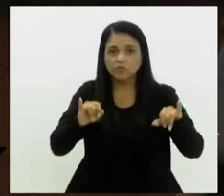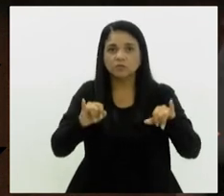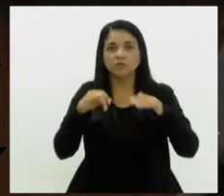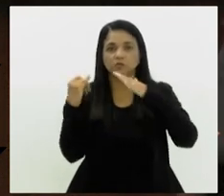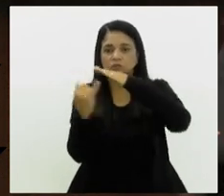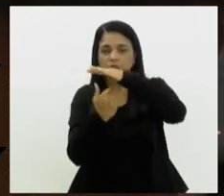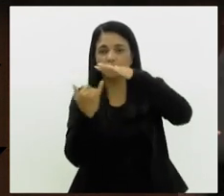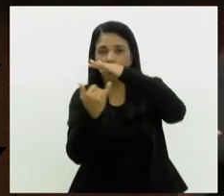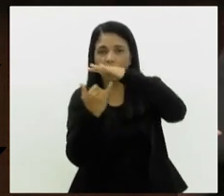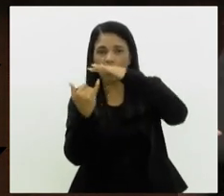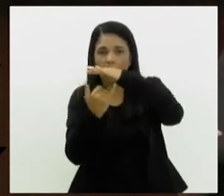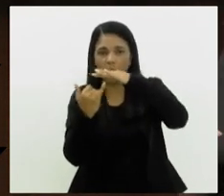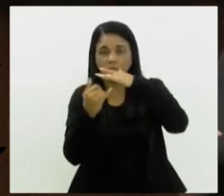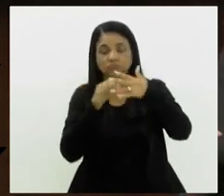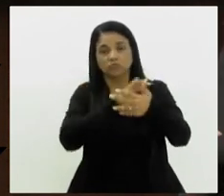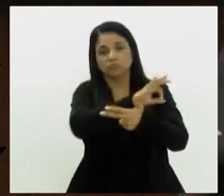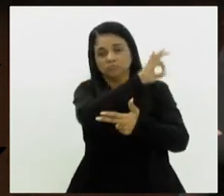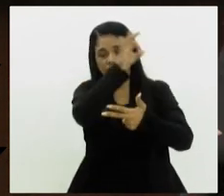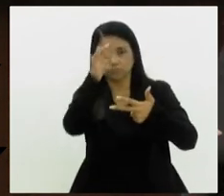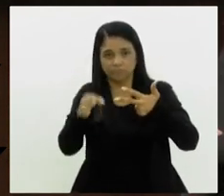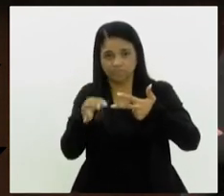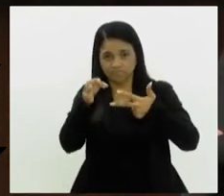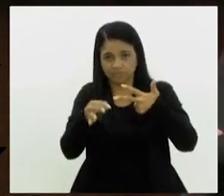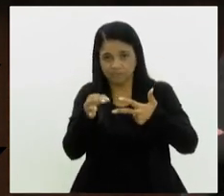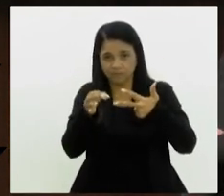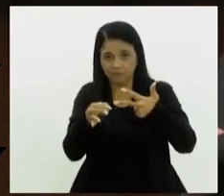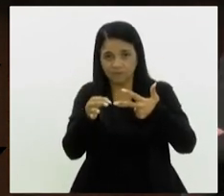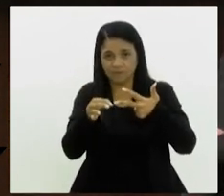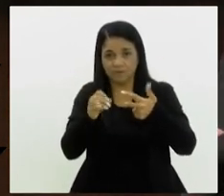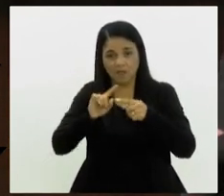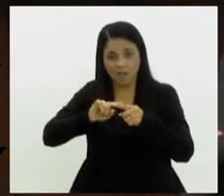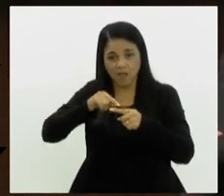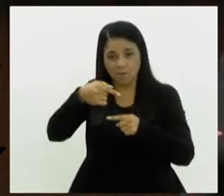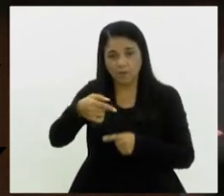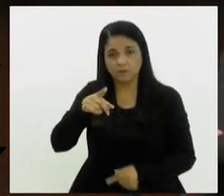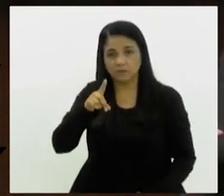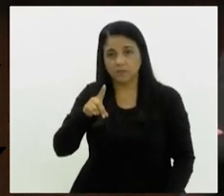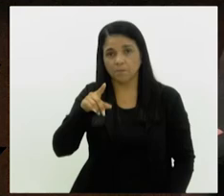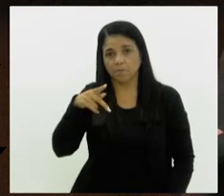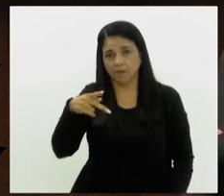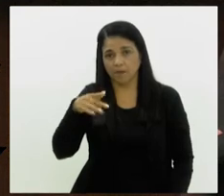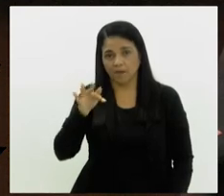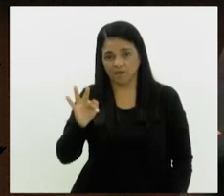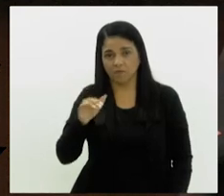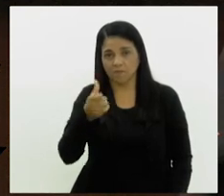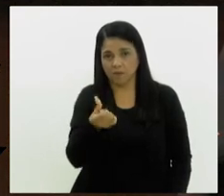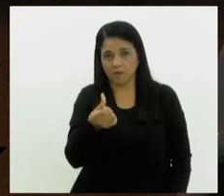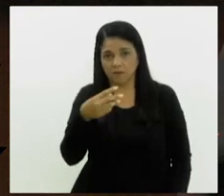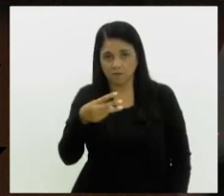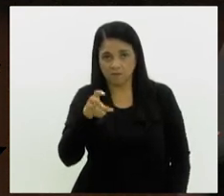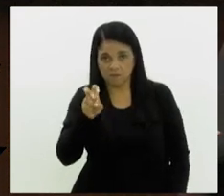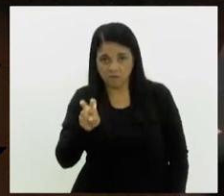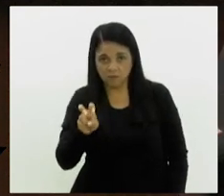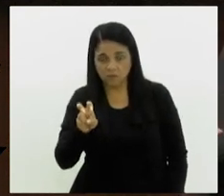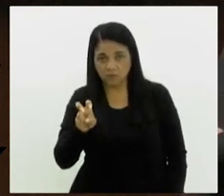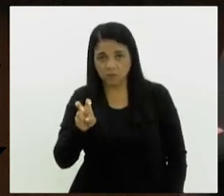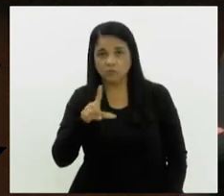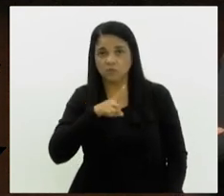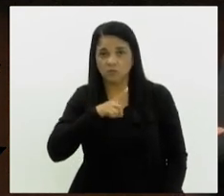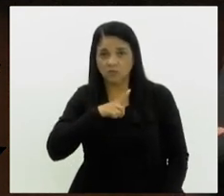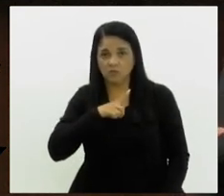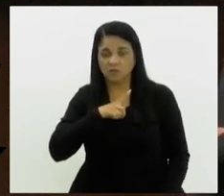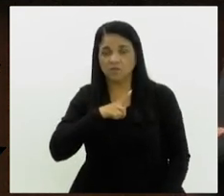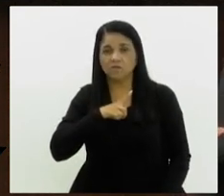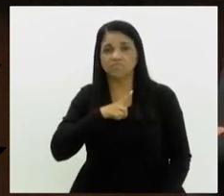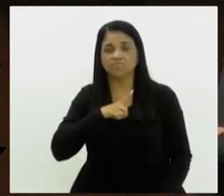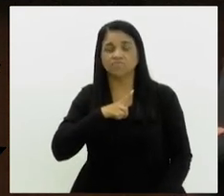órgão correcional do Poder Judiciário que, após a DPF 635, houve um incremento